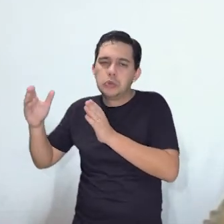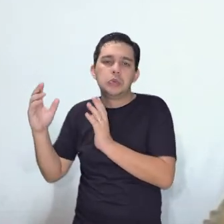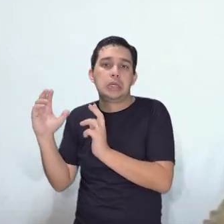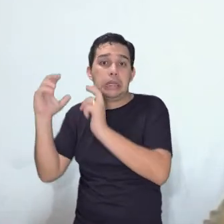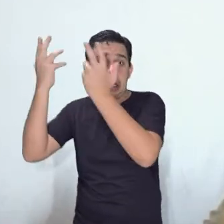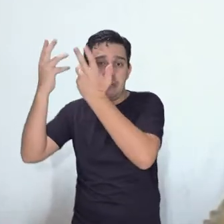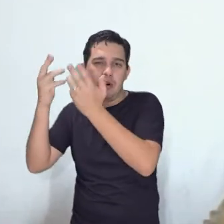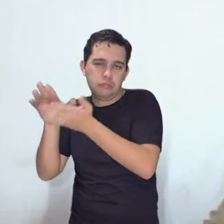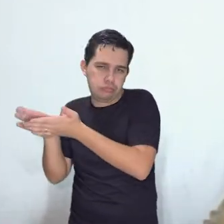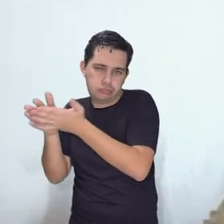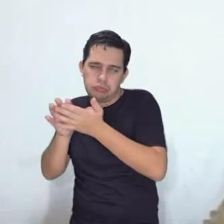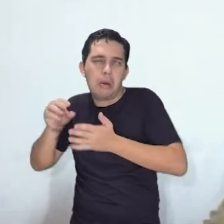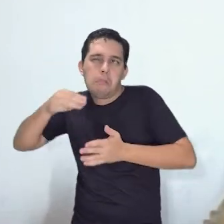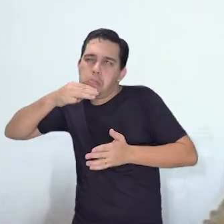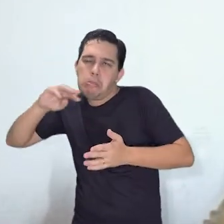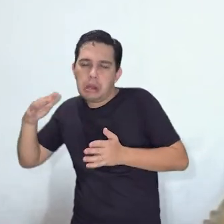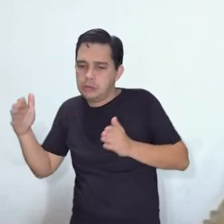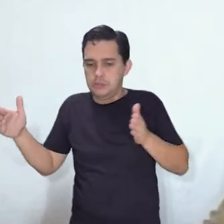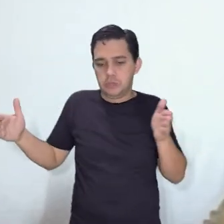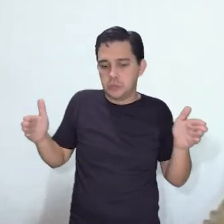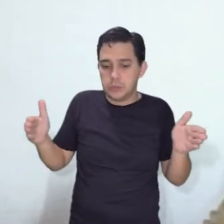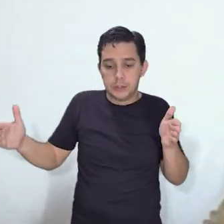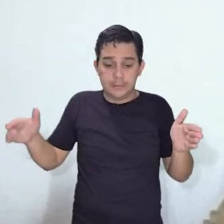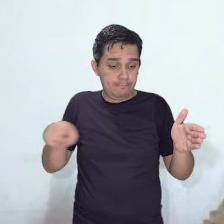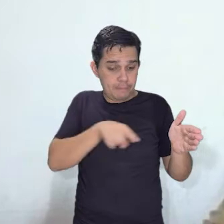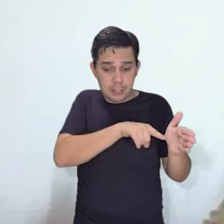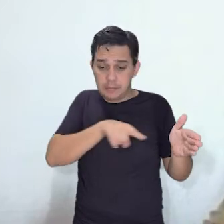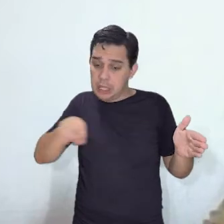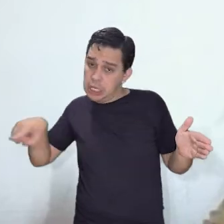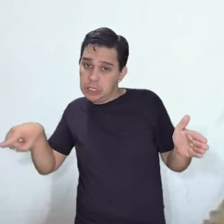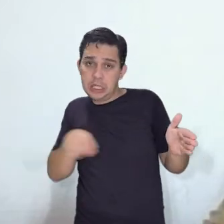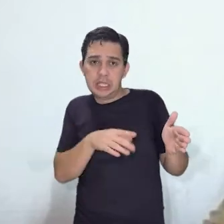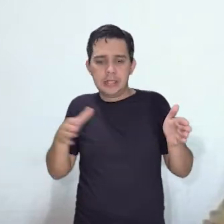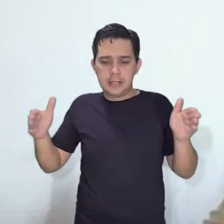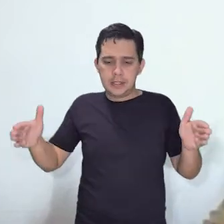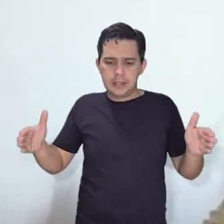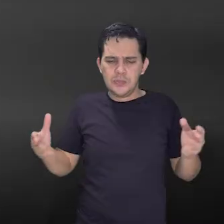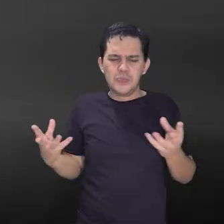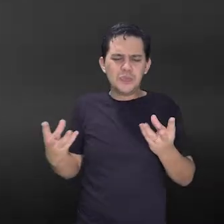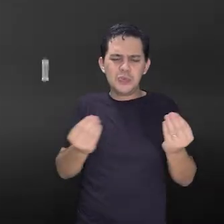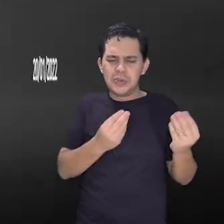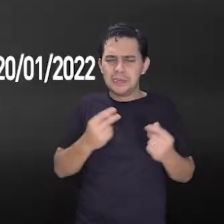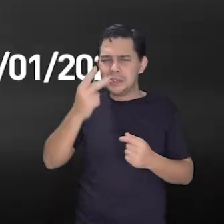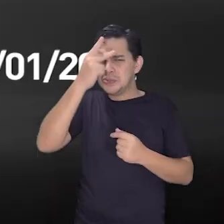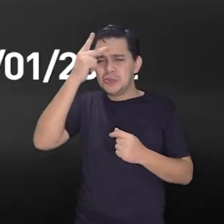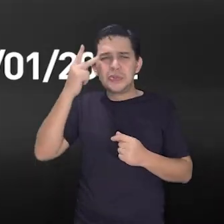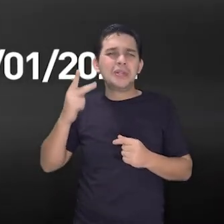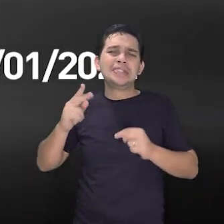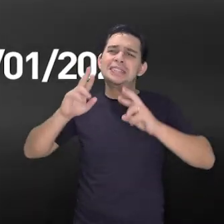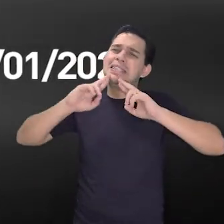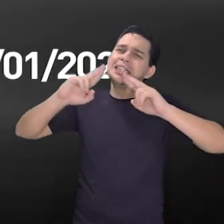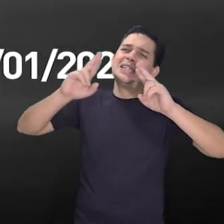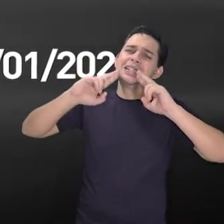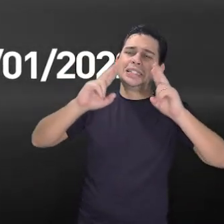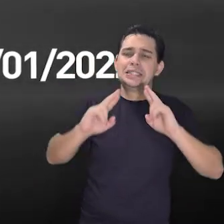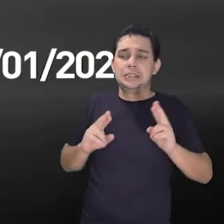Temático Segurança Hídrica, tem recebido aí diversas reclamações de moradores de Saquarema,